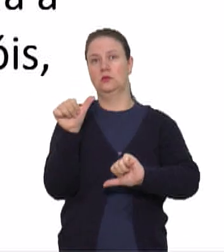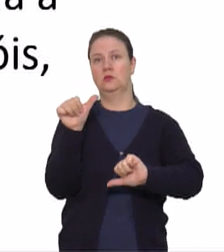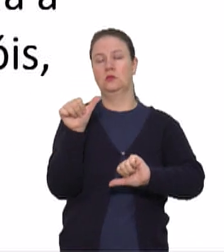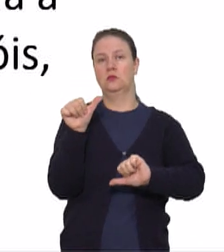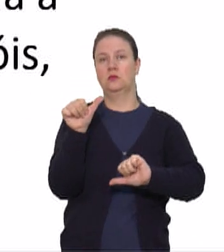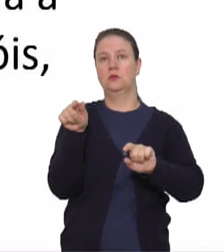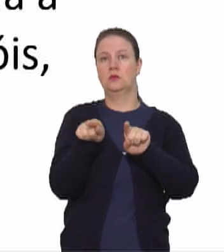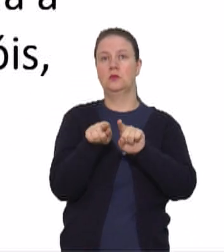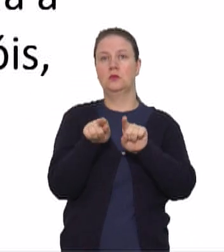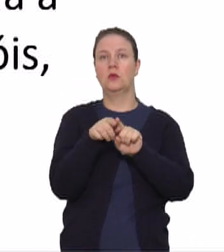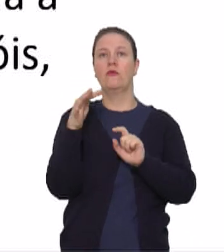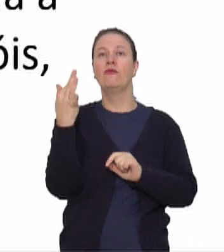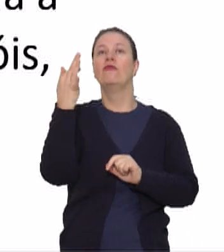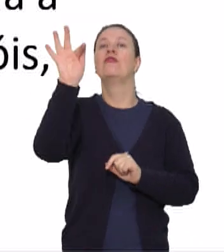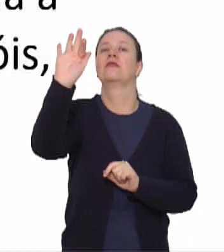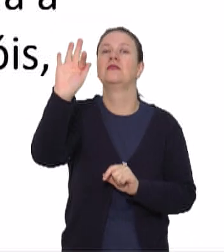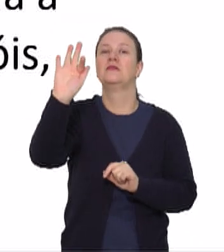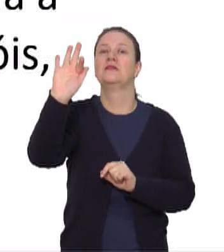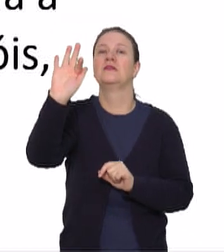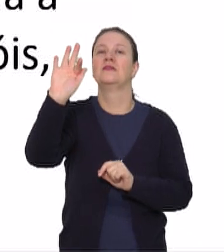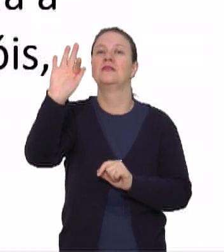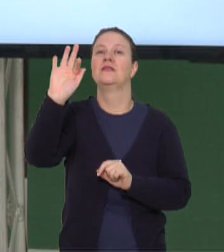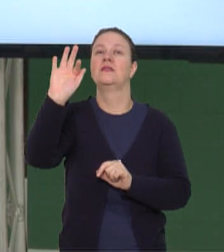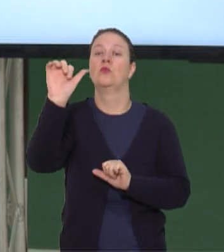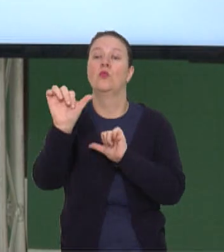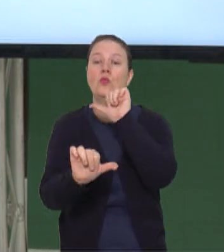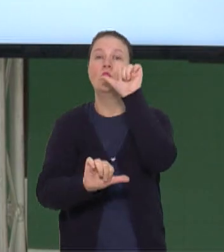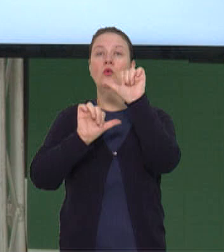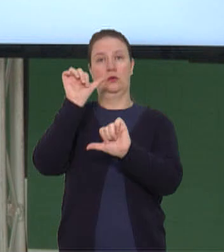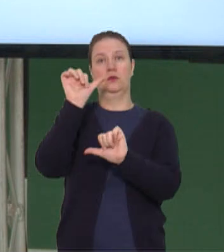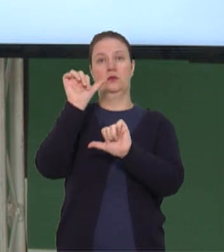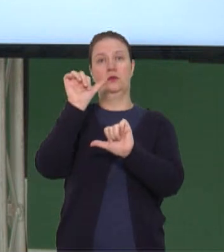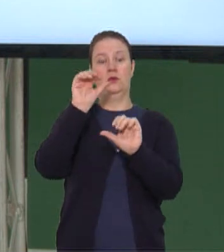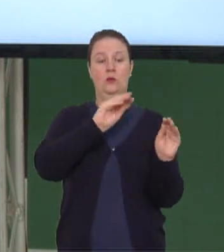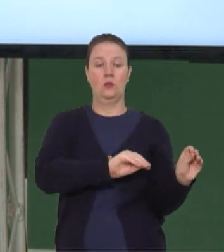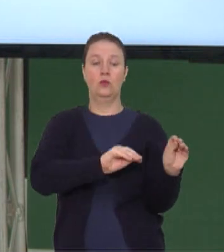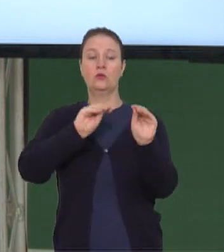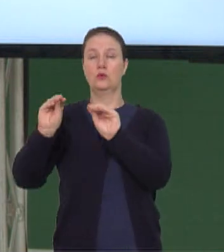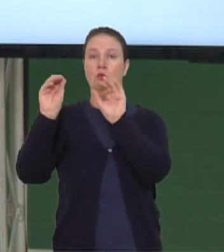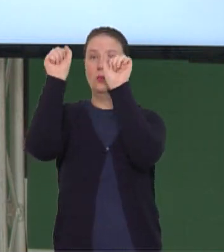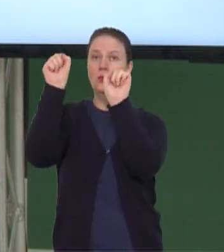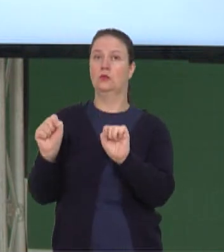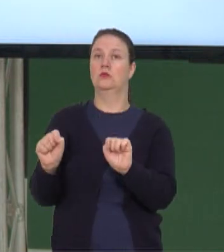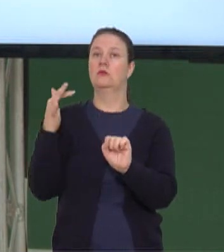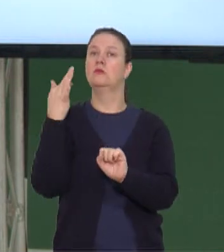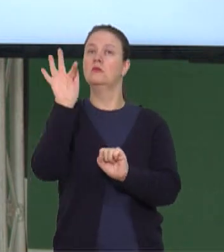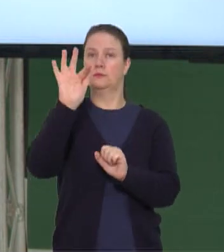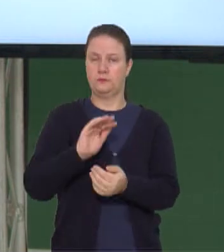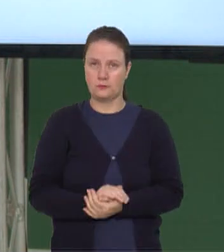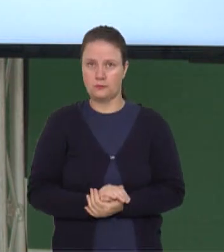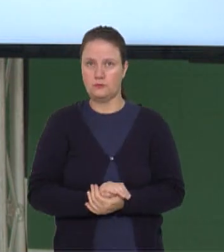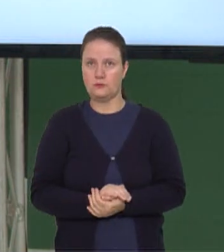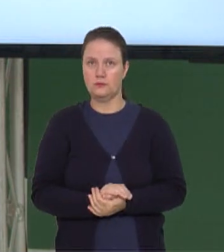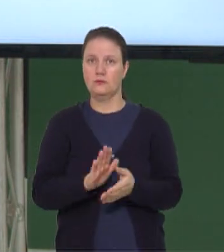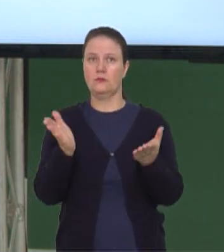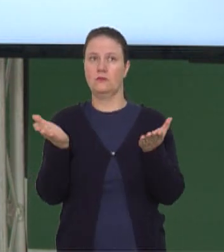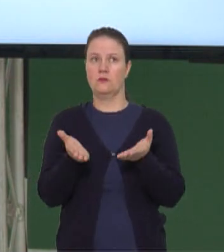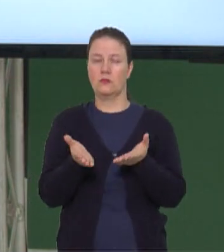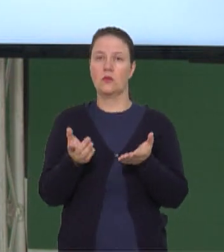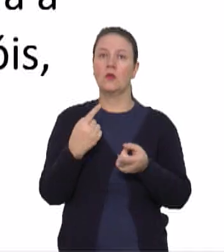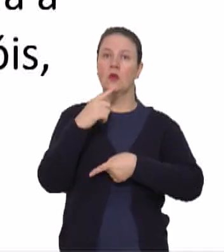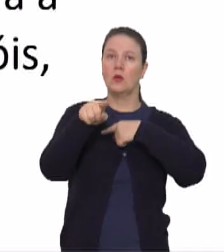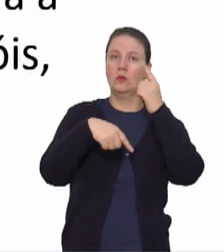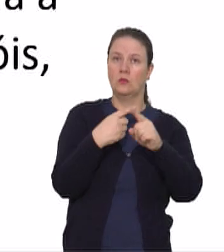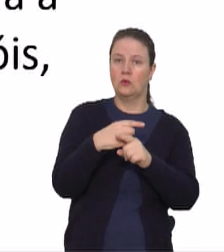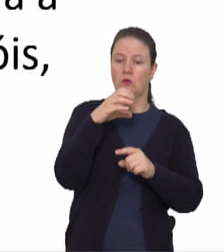ocupada pelos franceses, tá? Então se tornou uma possessão francesa. Já a parte oriental